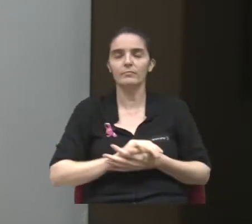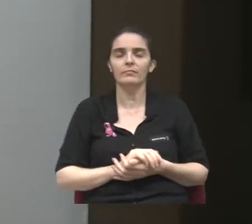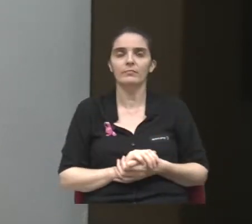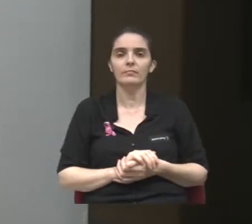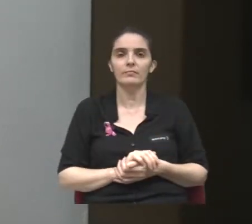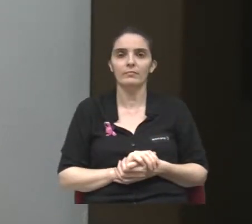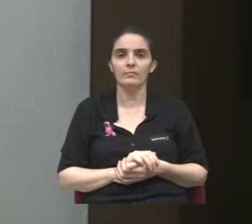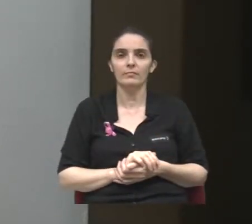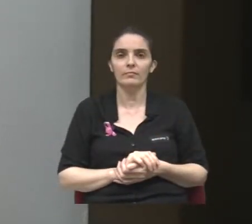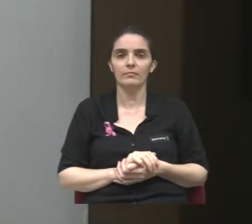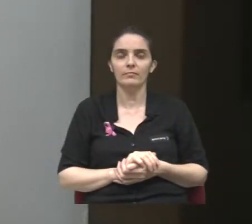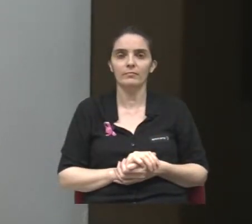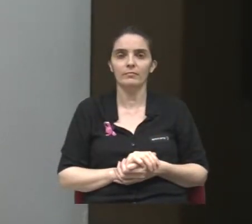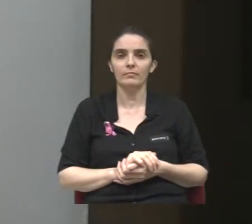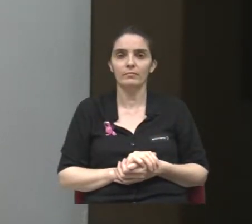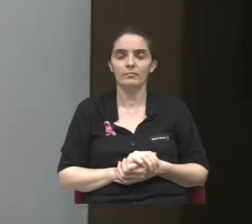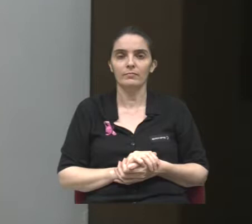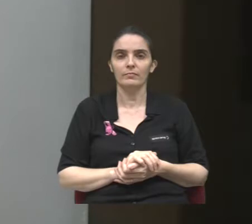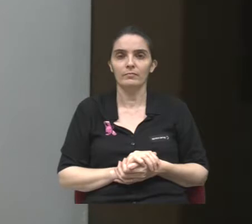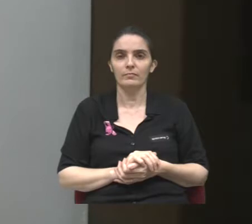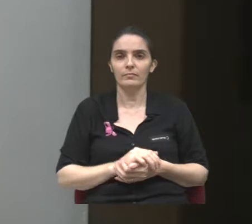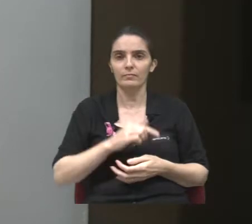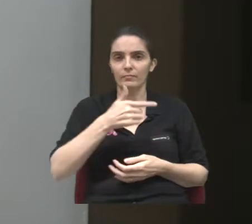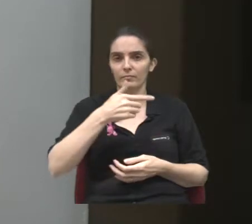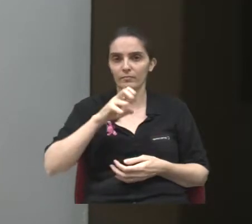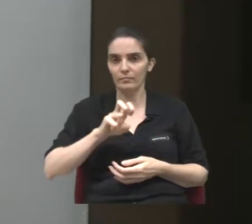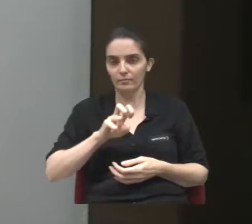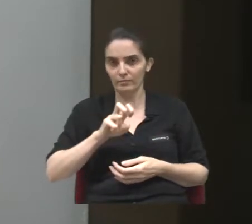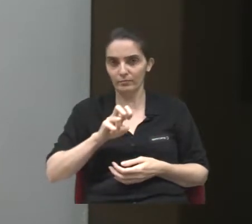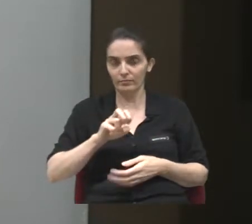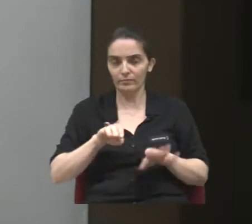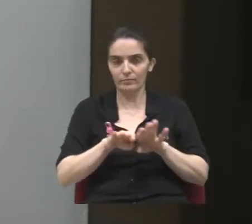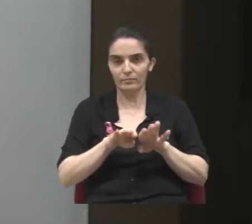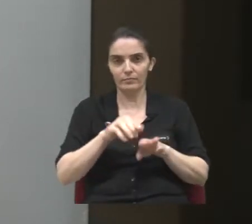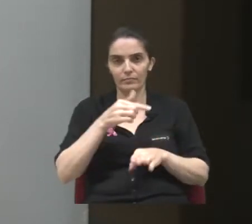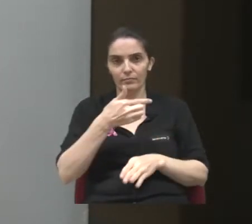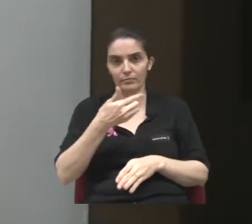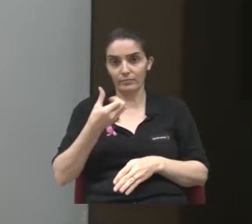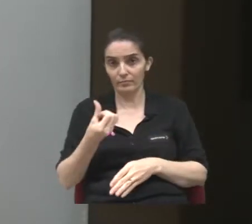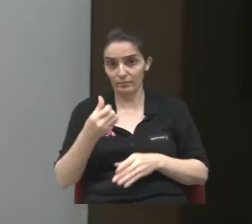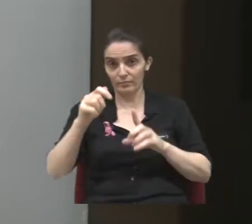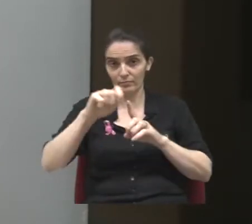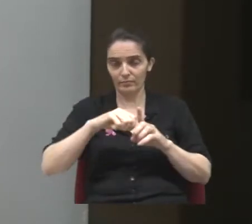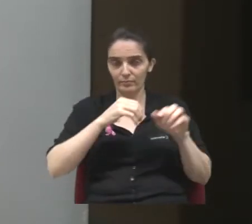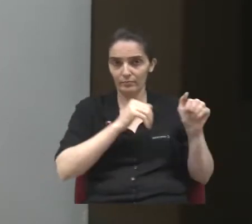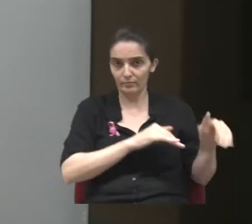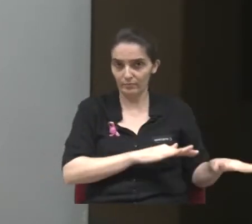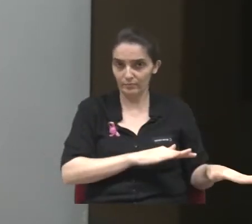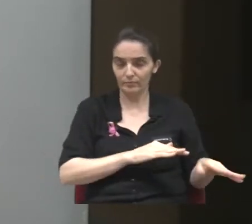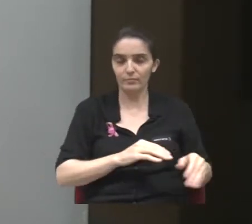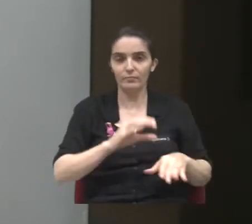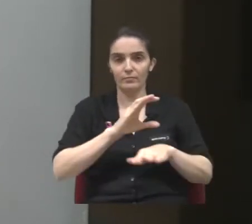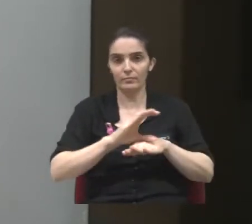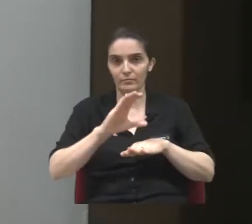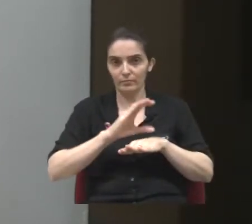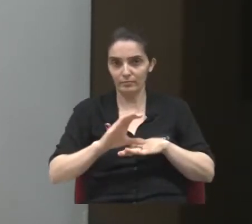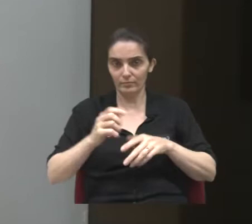realizadas no dia 25 e 26 de setembro, pelos cursos de